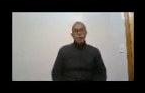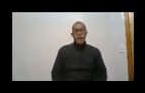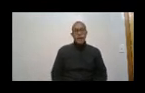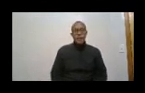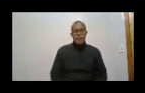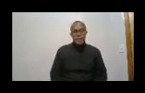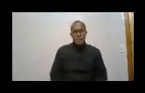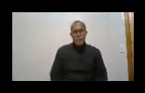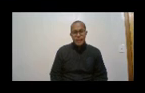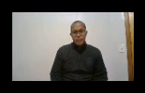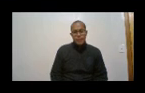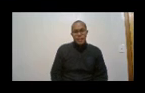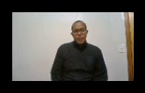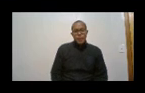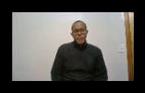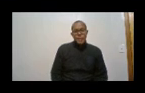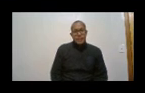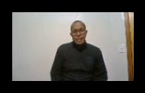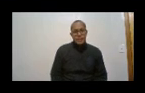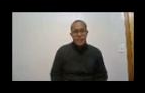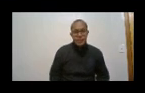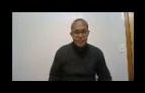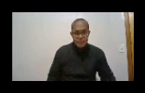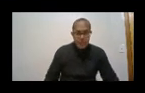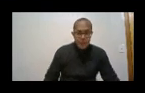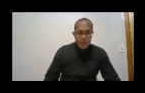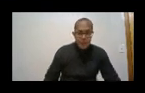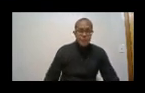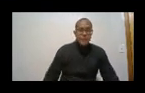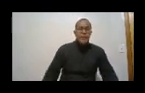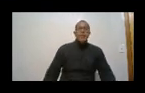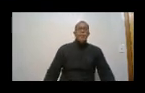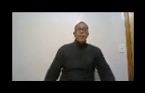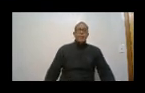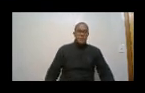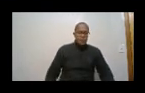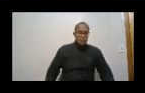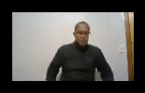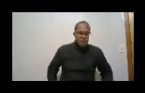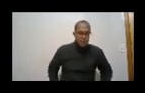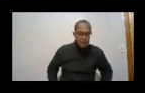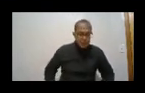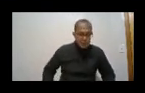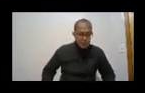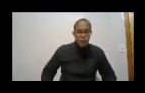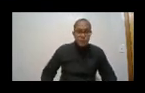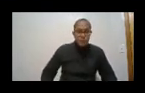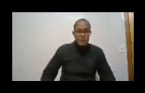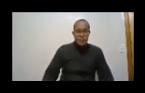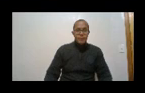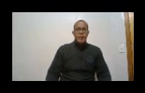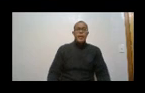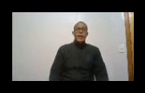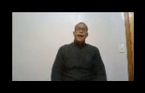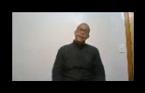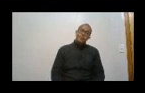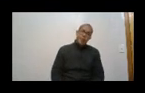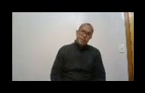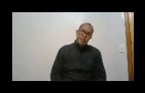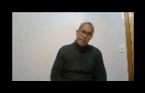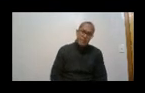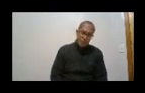eu posso ter uma ampliação, uma adaptação desse sinal, né? Depois a transdução, ou seja, a transformação